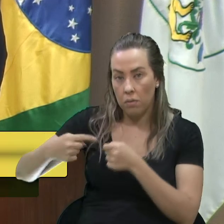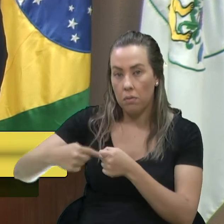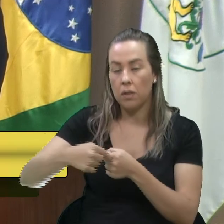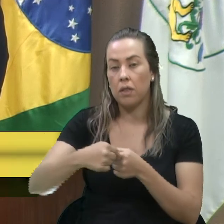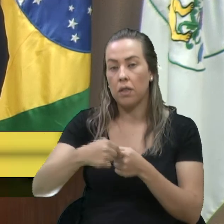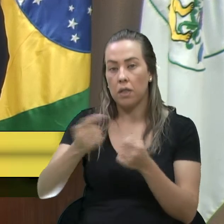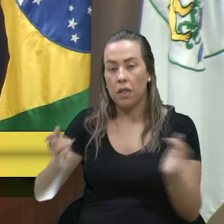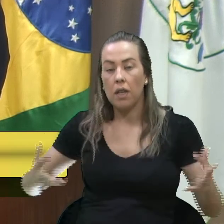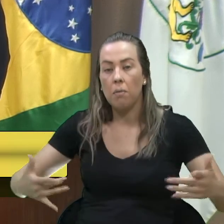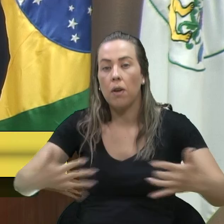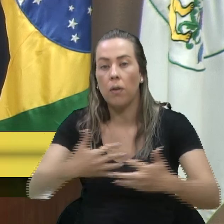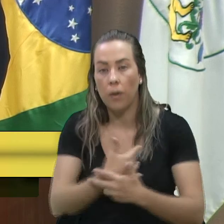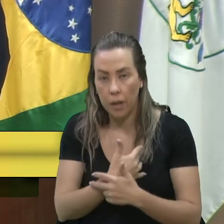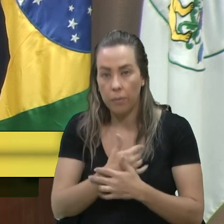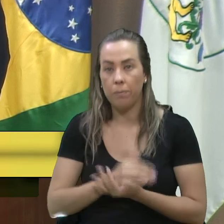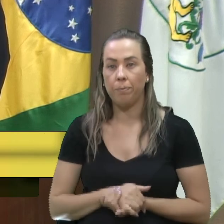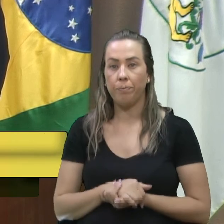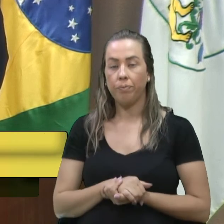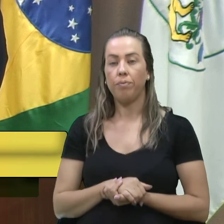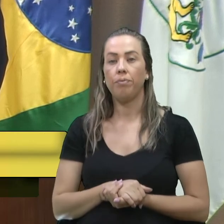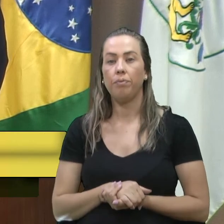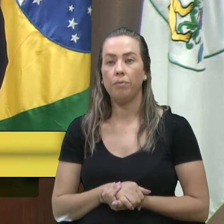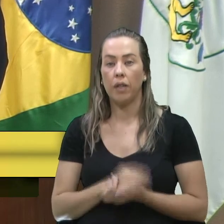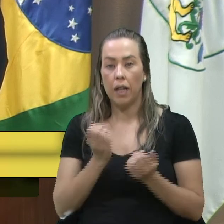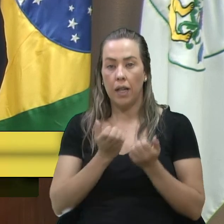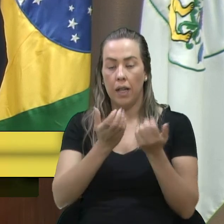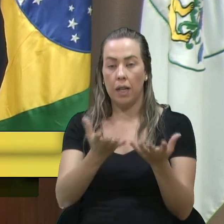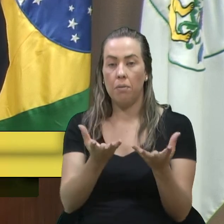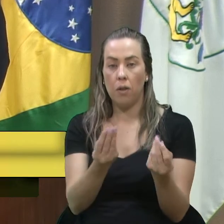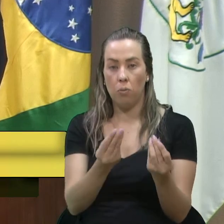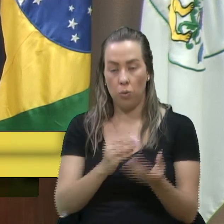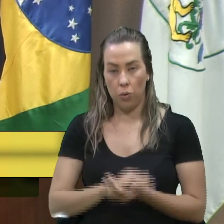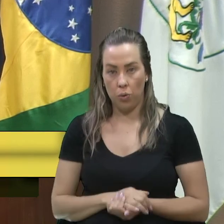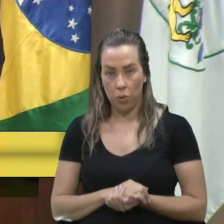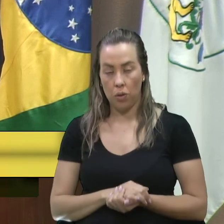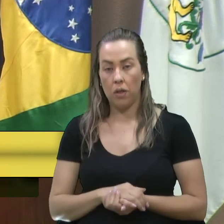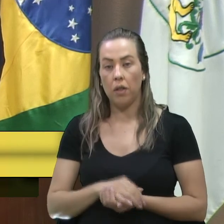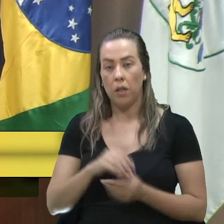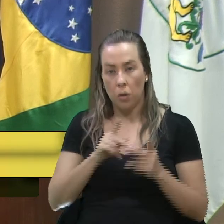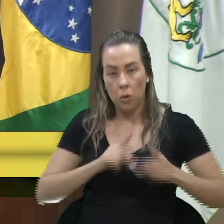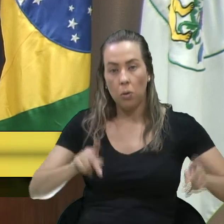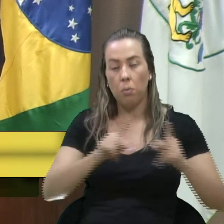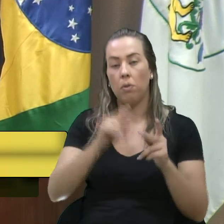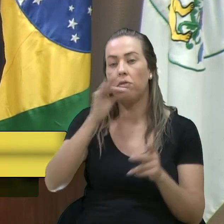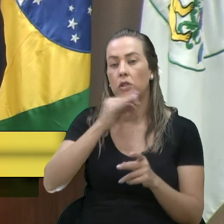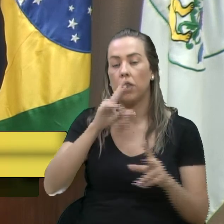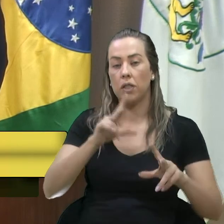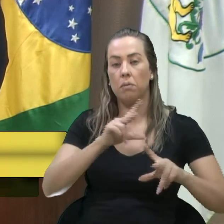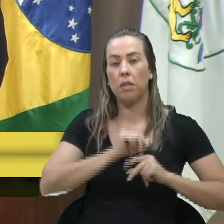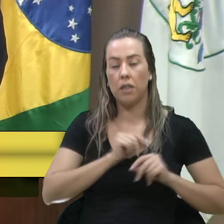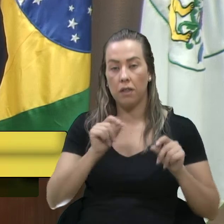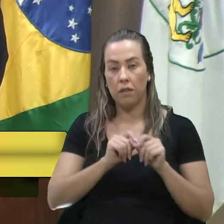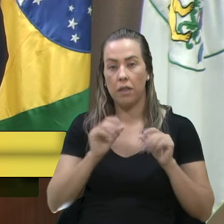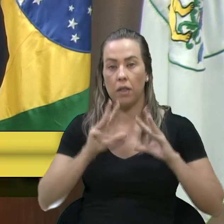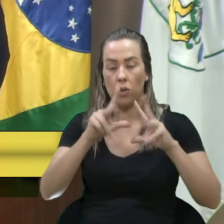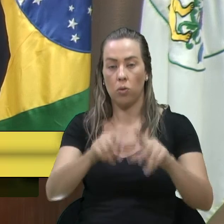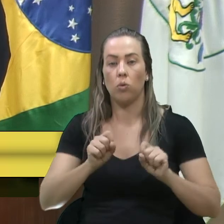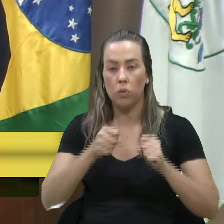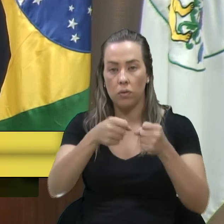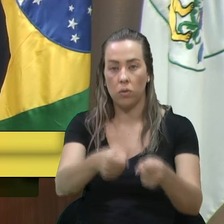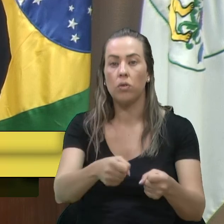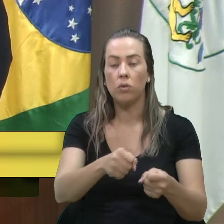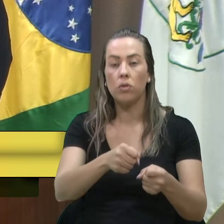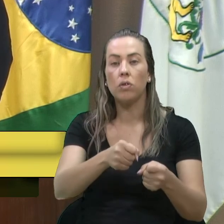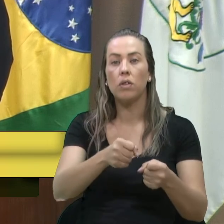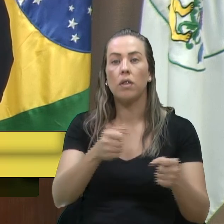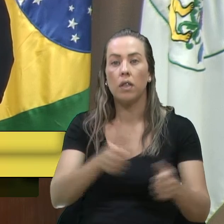que me acolheu e que me deu tanto? O povo de Caxias merece que a gente faça todo o esforço